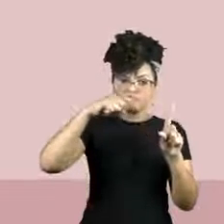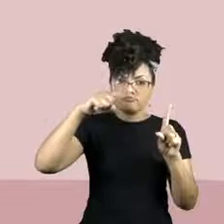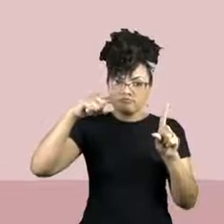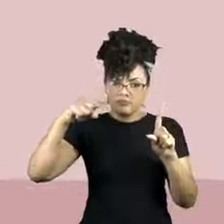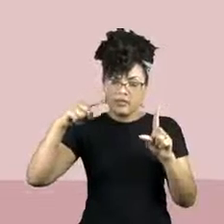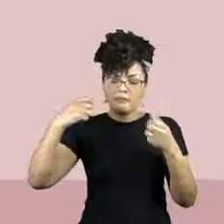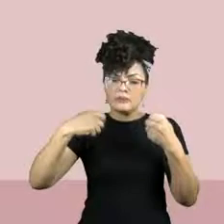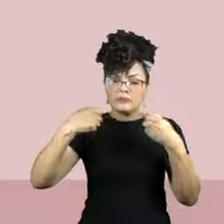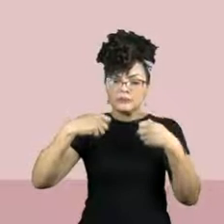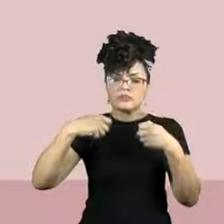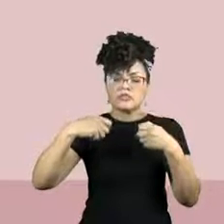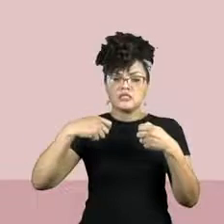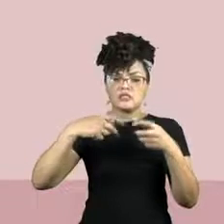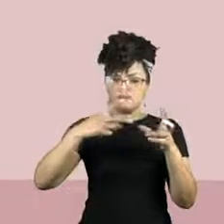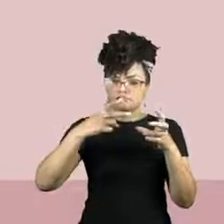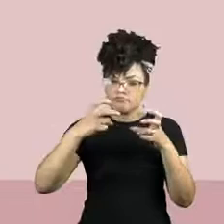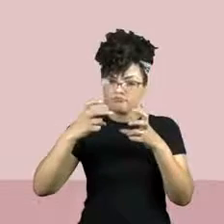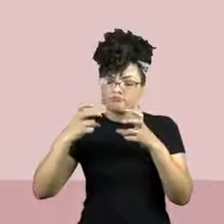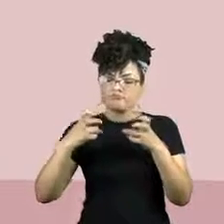em consideração